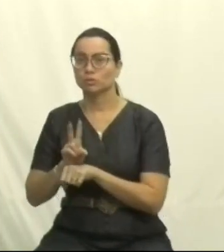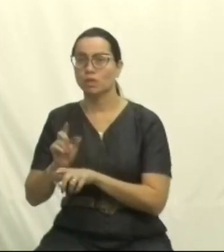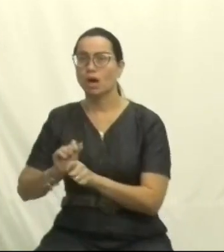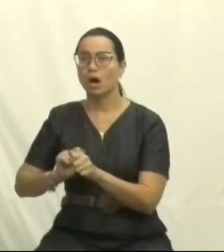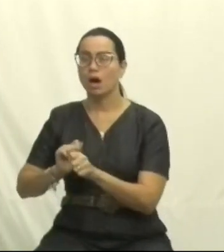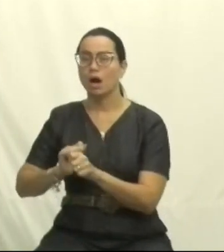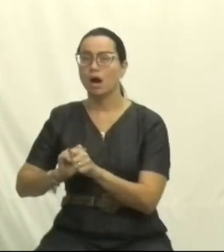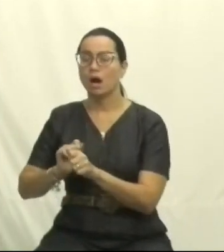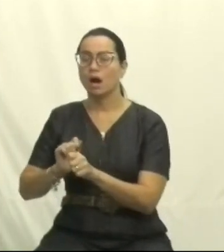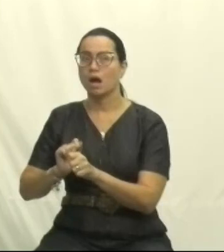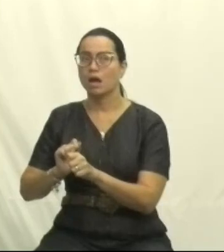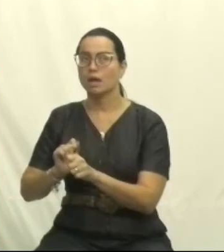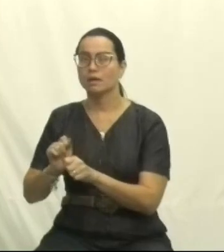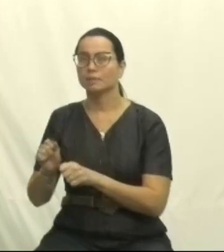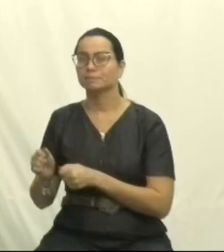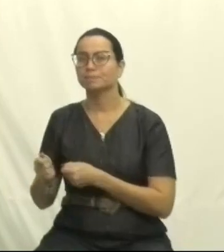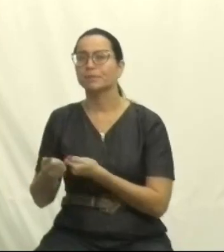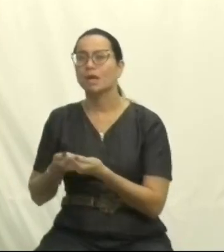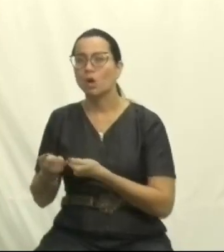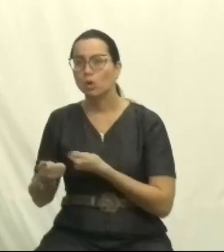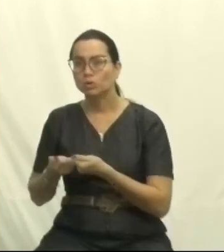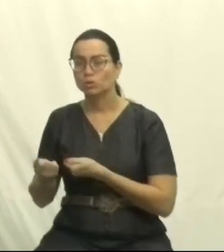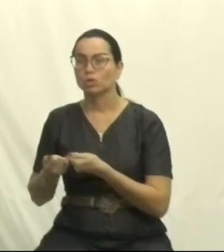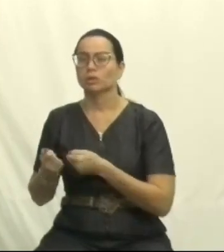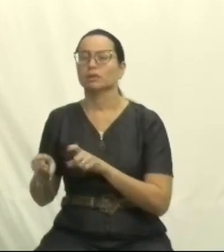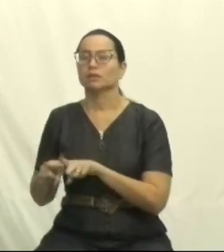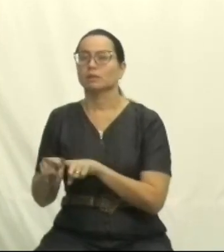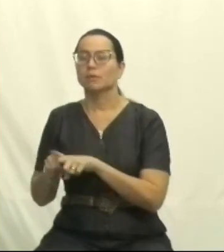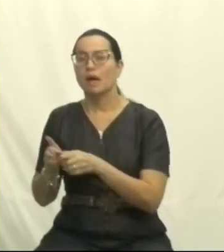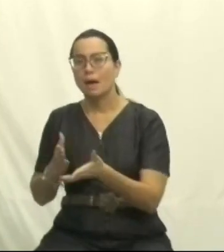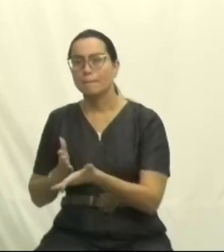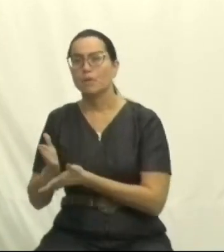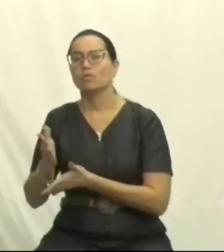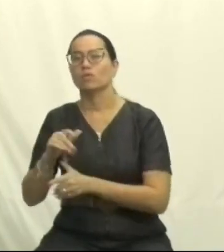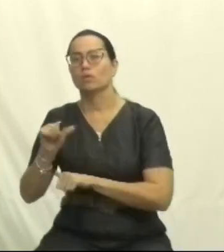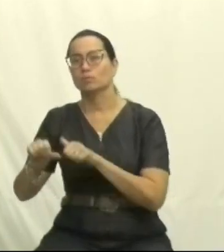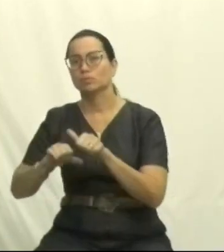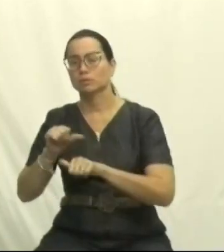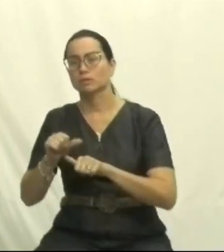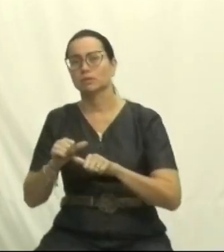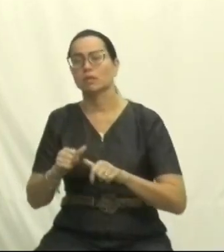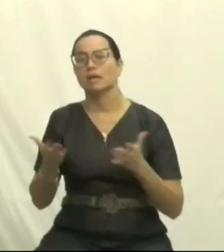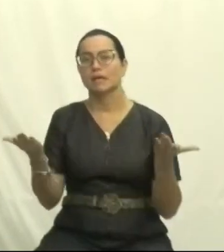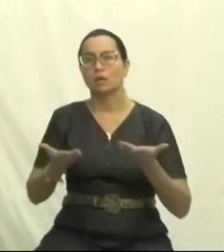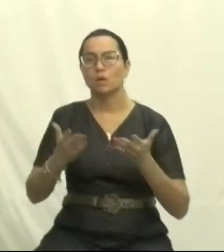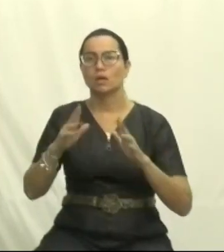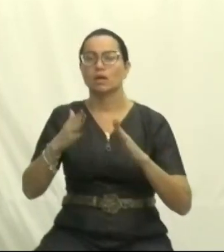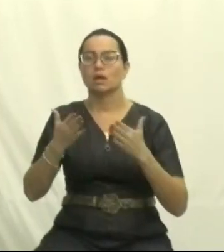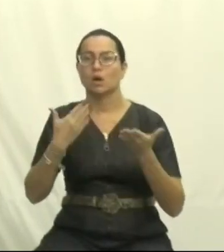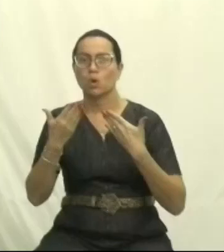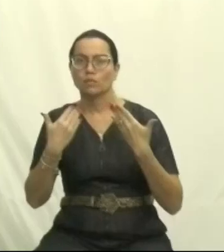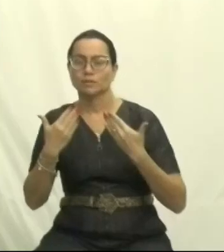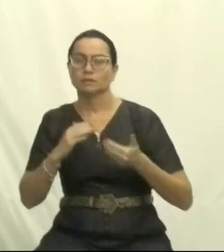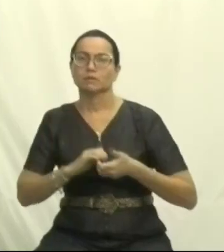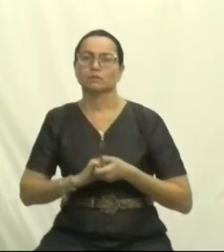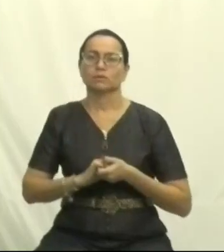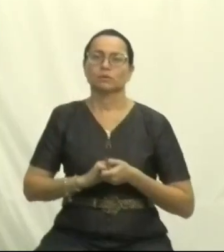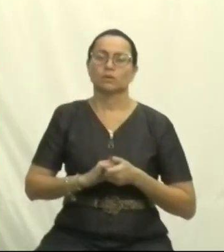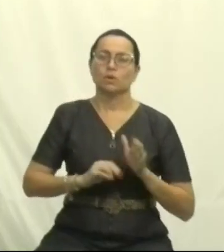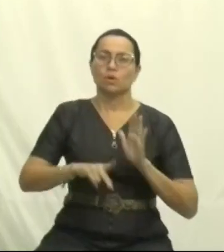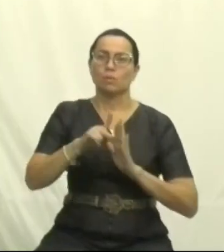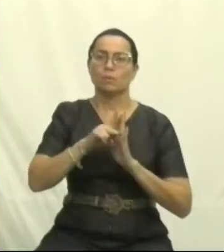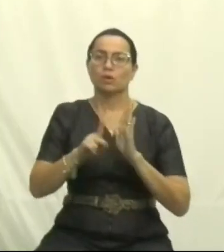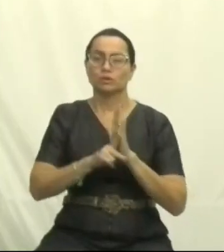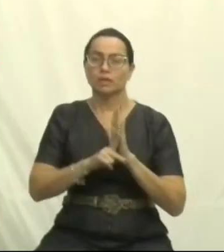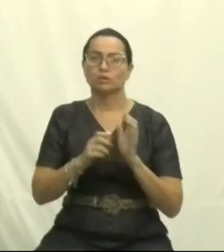e Orçamento opinou pela aprovação com a emenda e encaminhou ao plenário. O projeto com a